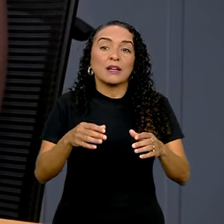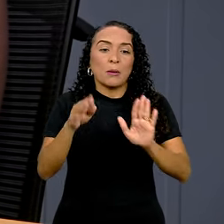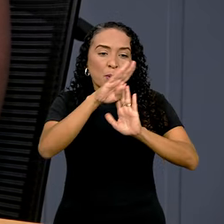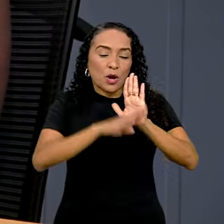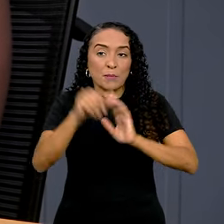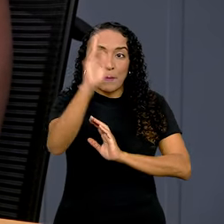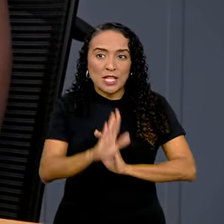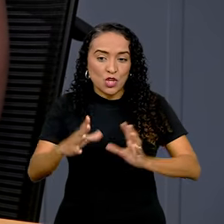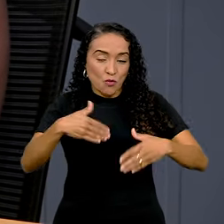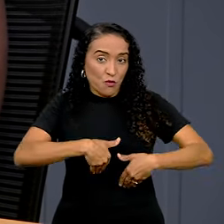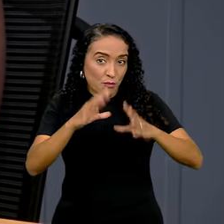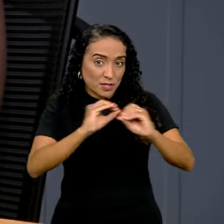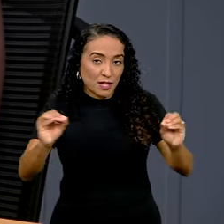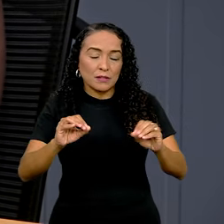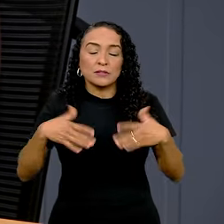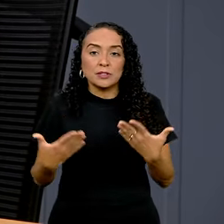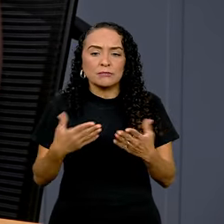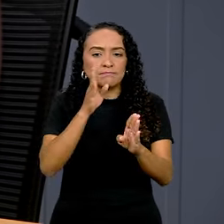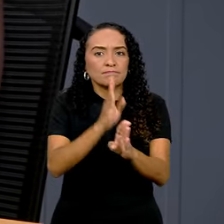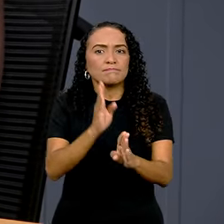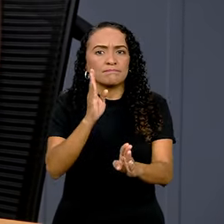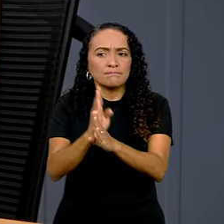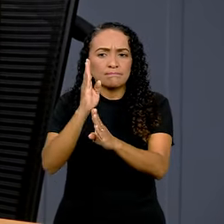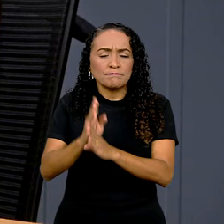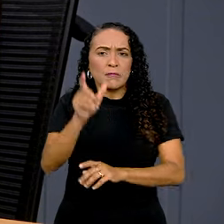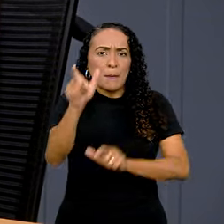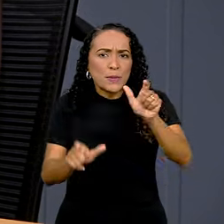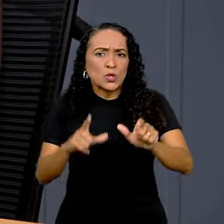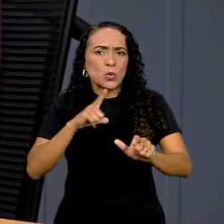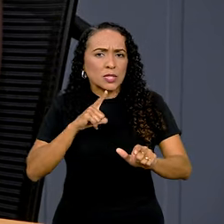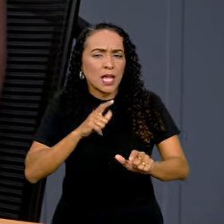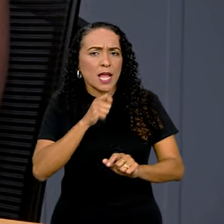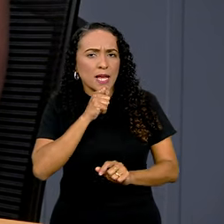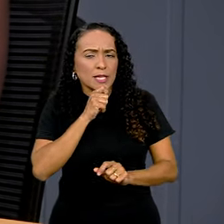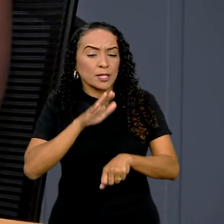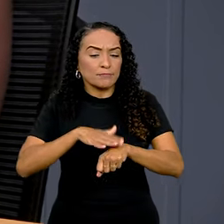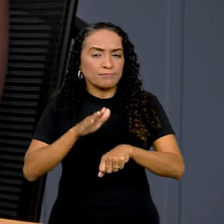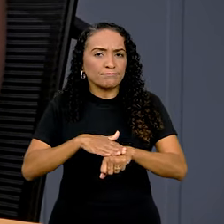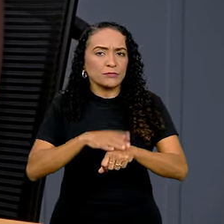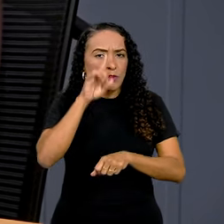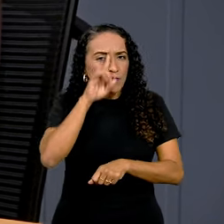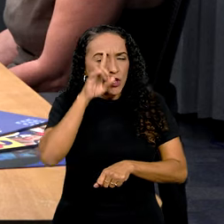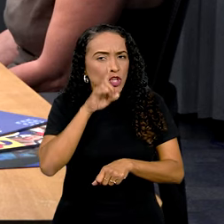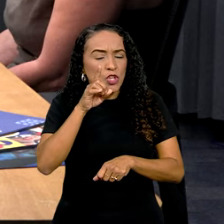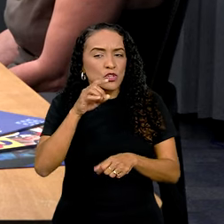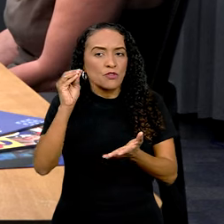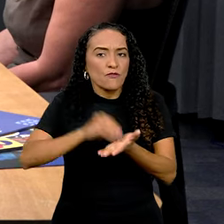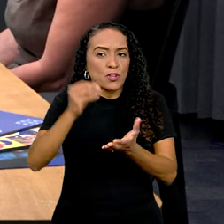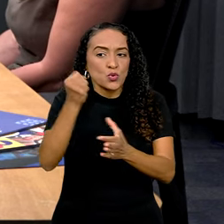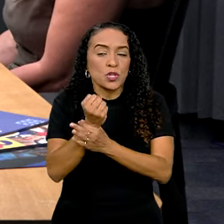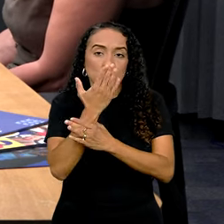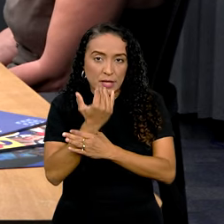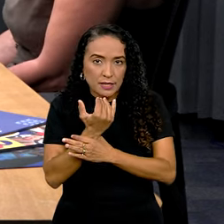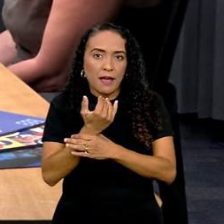sem fome é a partir né dessa identificação de quem são as pessoas que ainda estão em situação de risco de insegurança